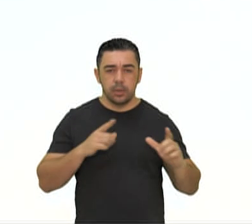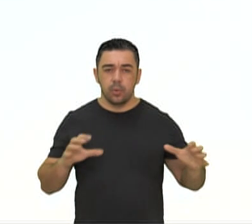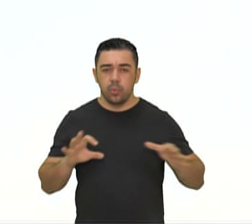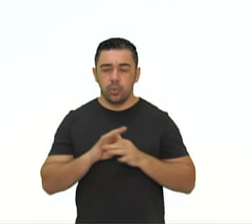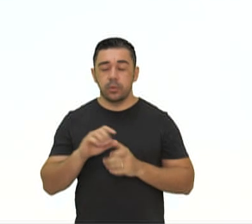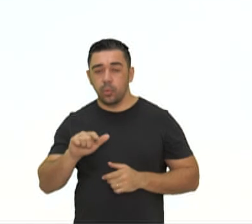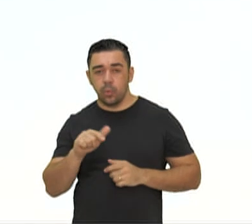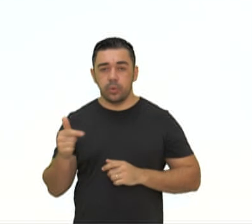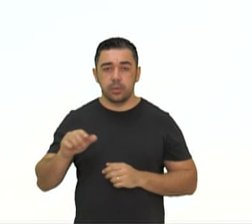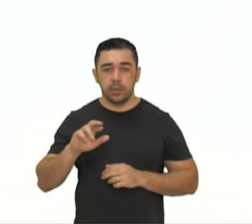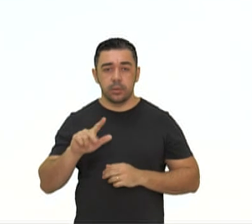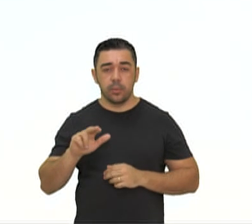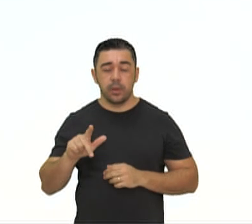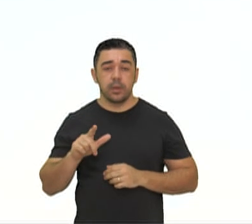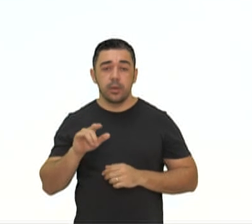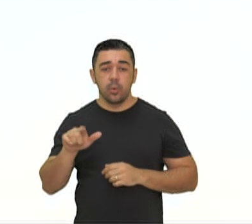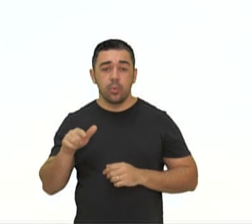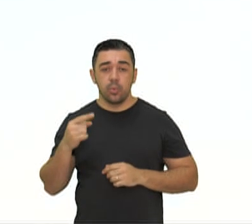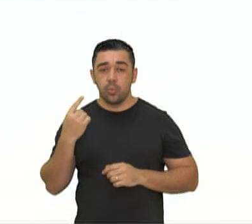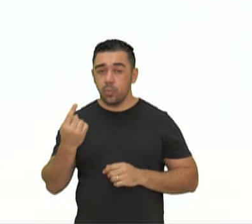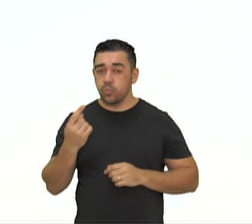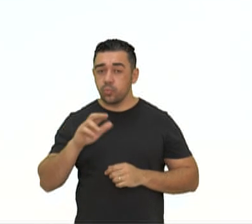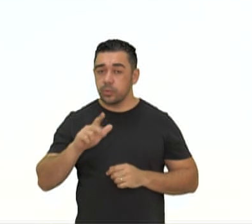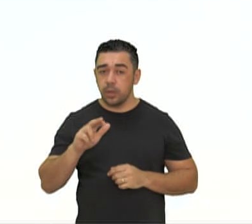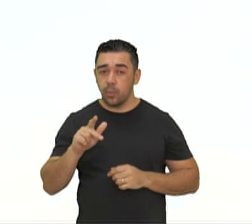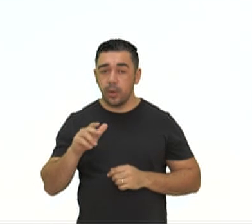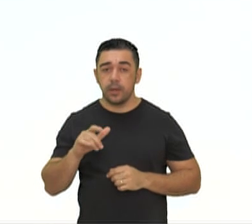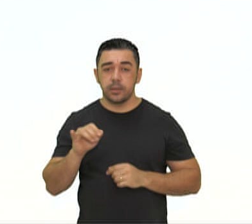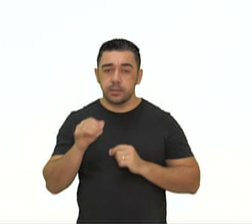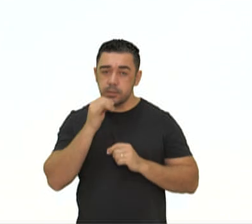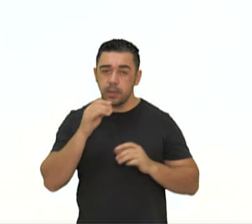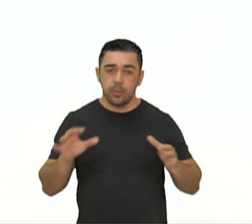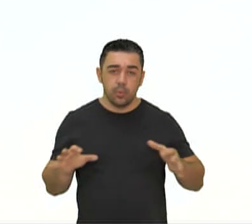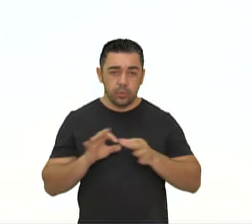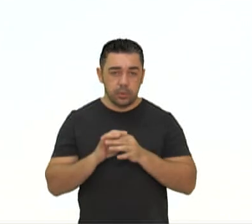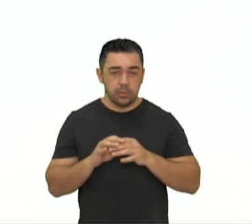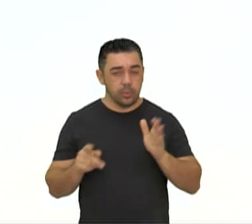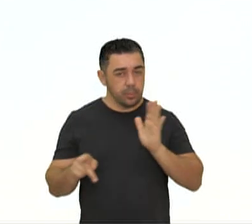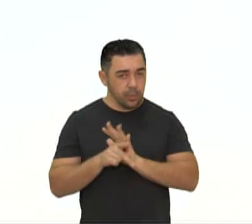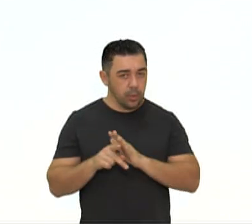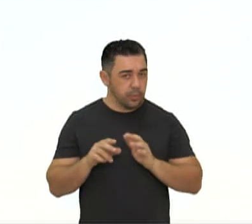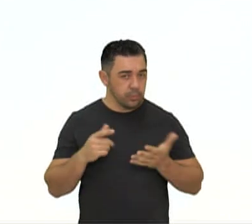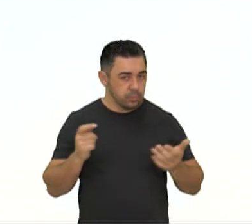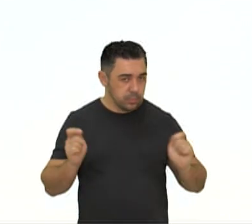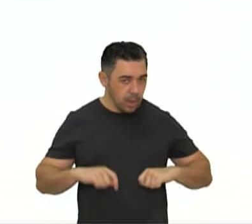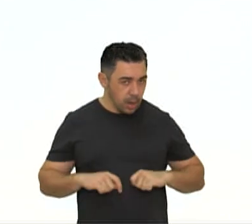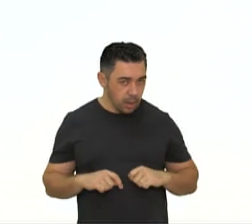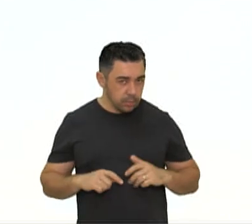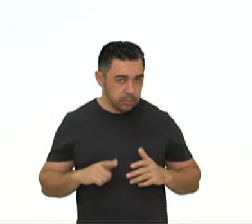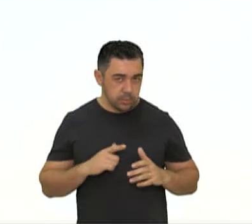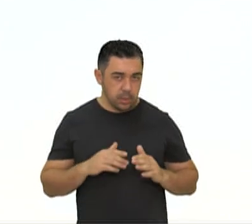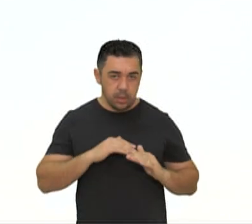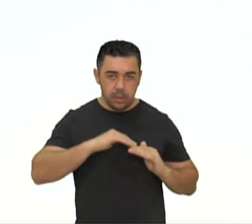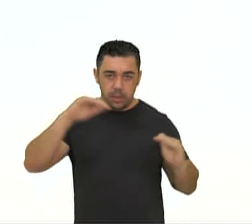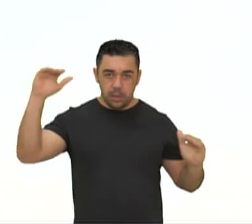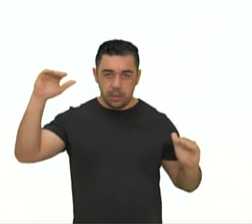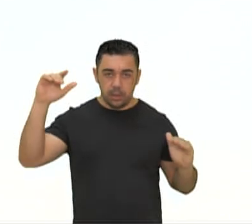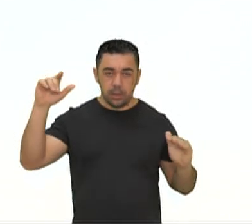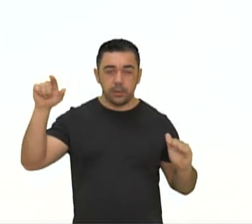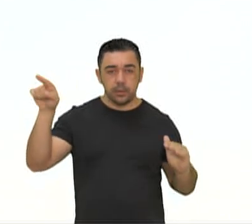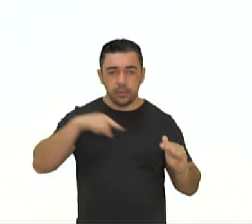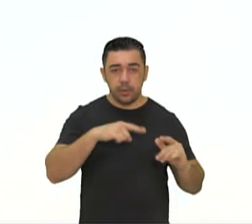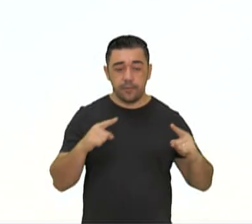não consecutivos, um vértice não forma diagonal. Se estiver unido a ele mesmo, não é possível uma reta que una o vértice a ele